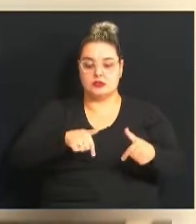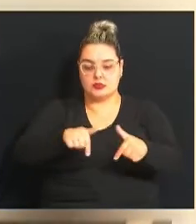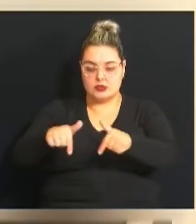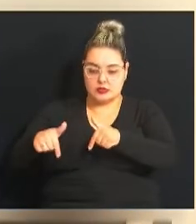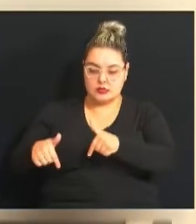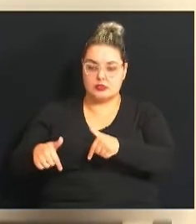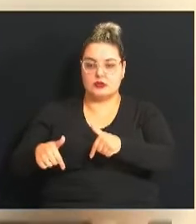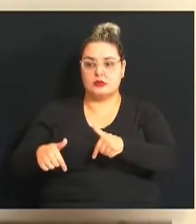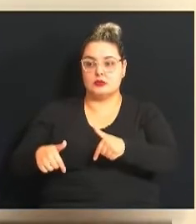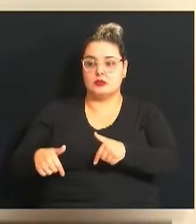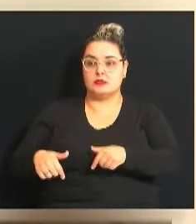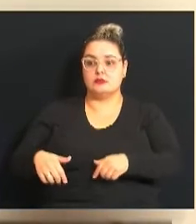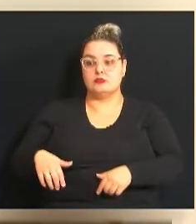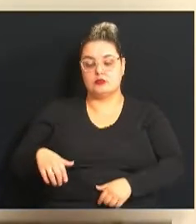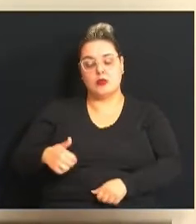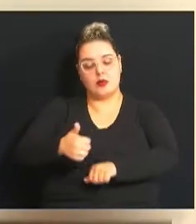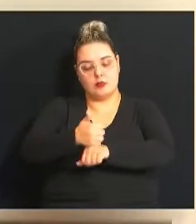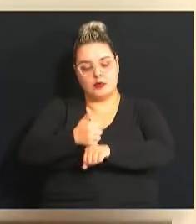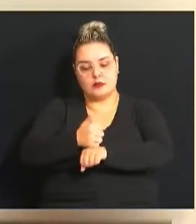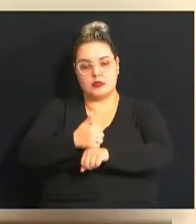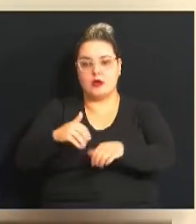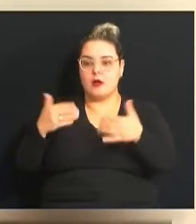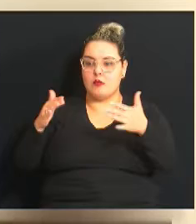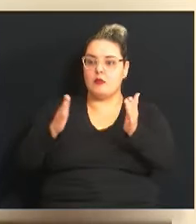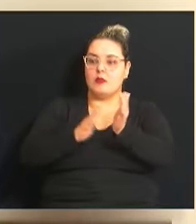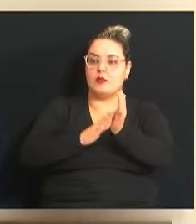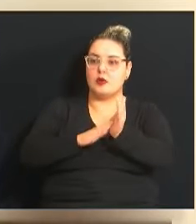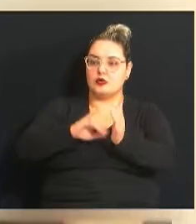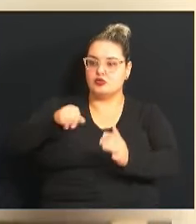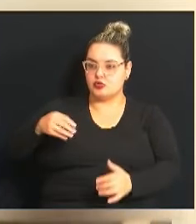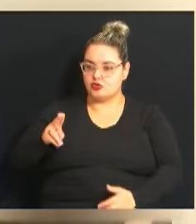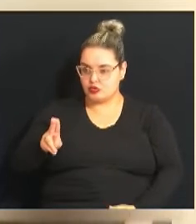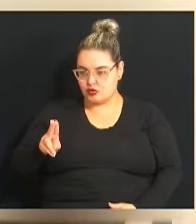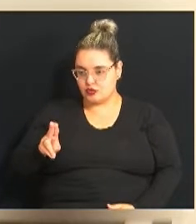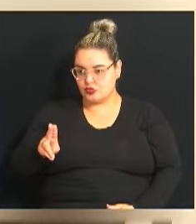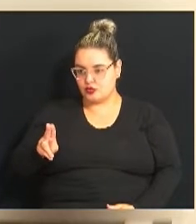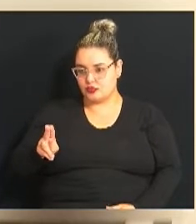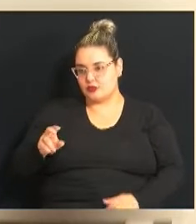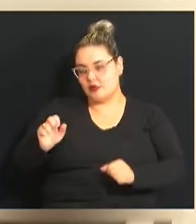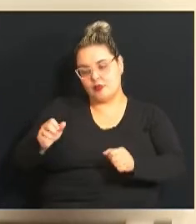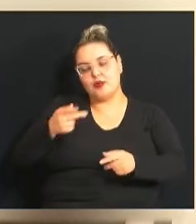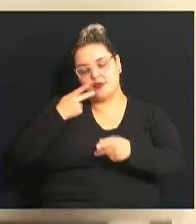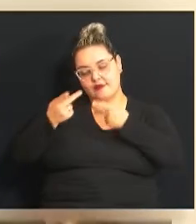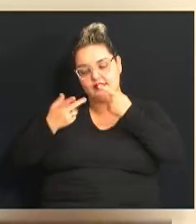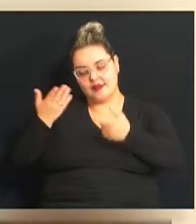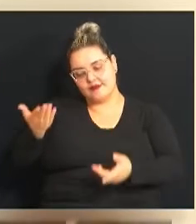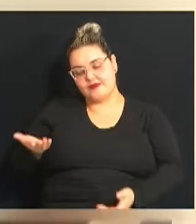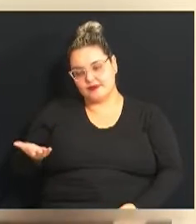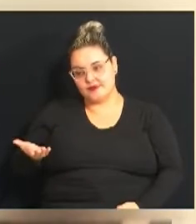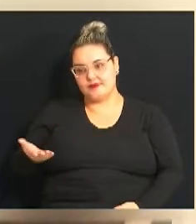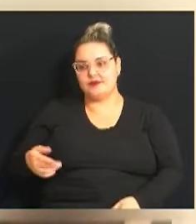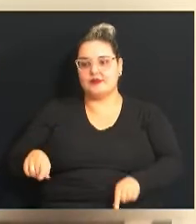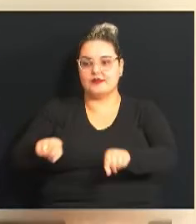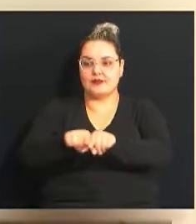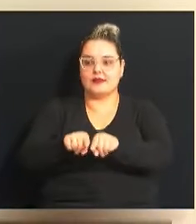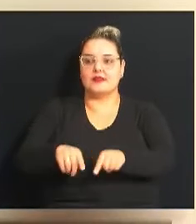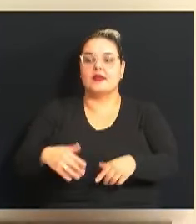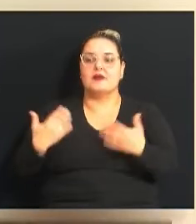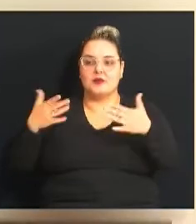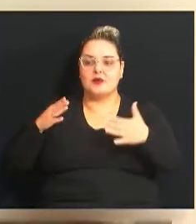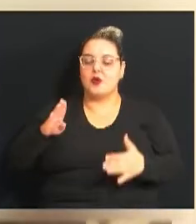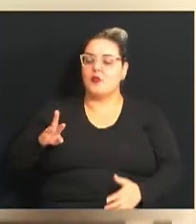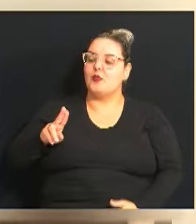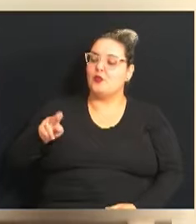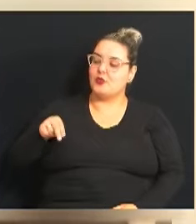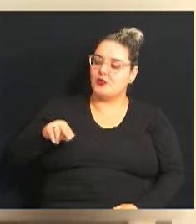status profissional. Então, parabéns, Ju, se assim eu posso me dirigir a você, e parabéns, Brunão,